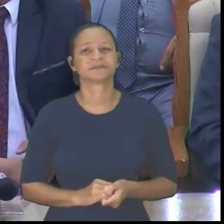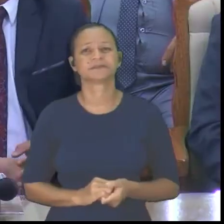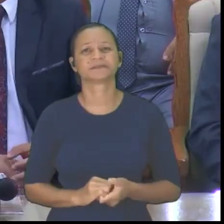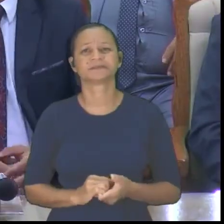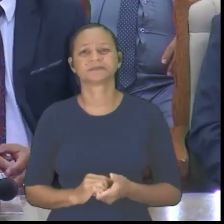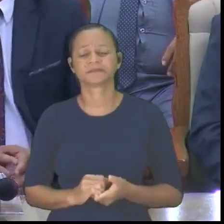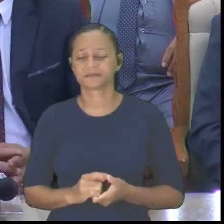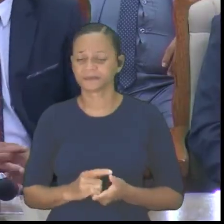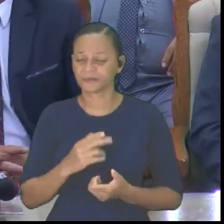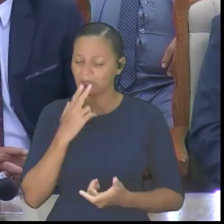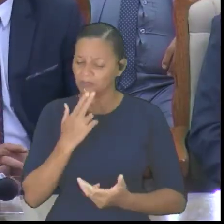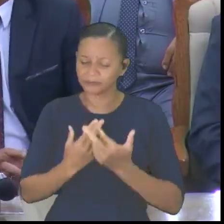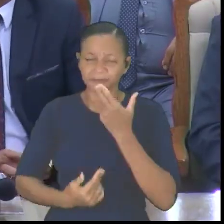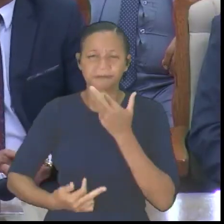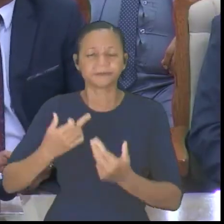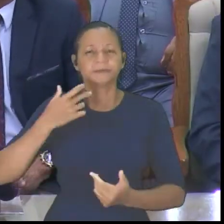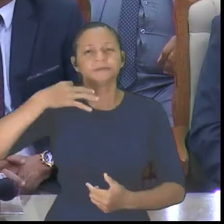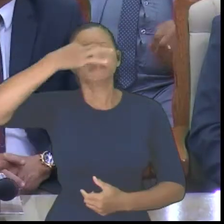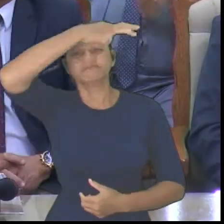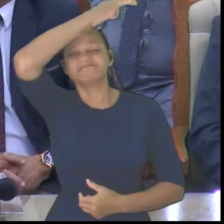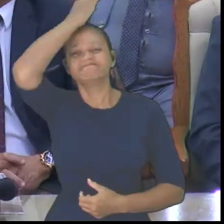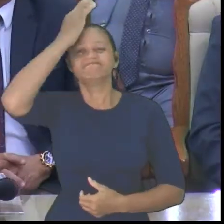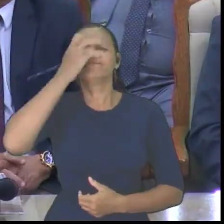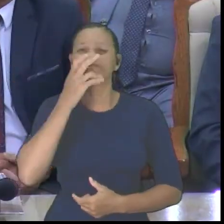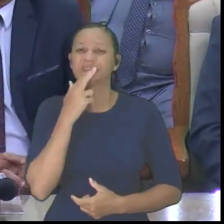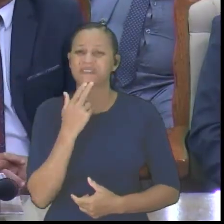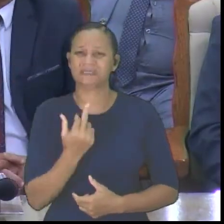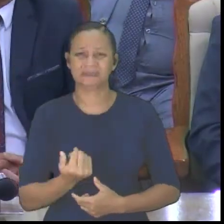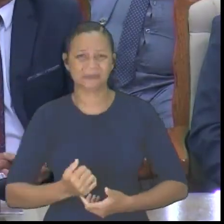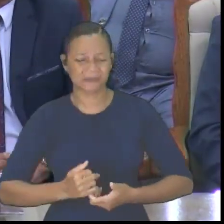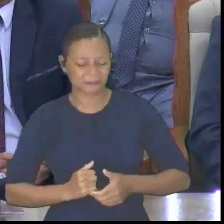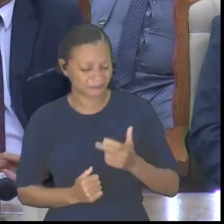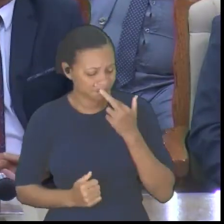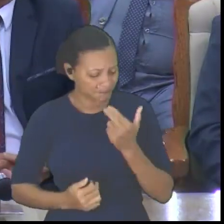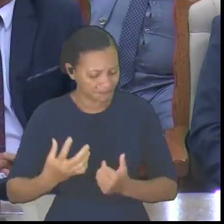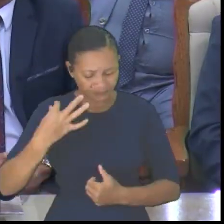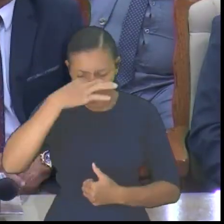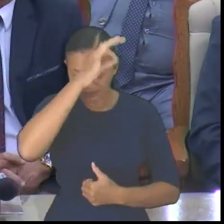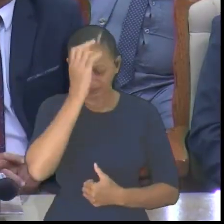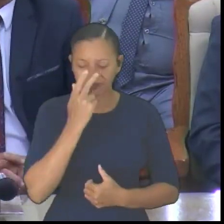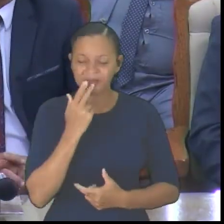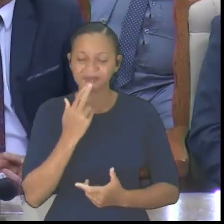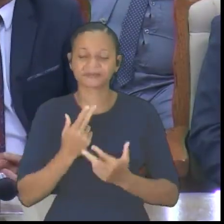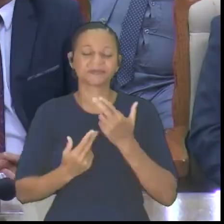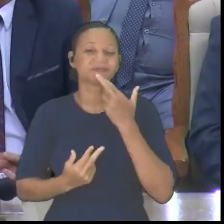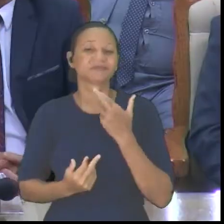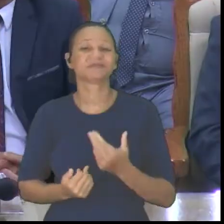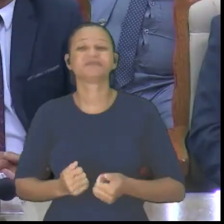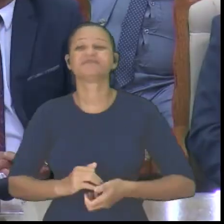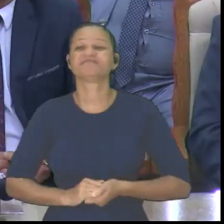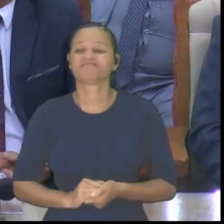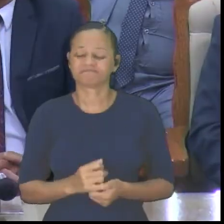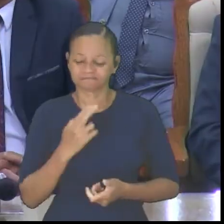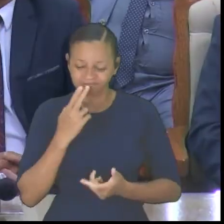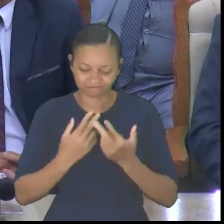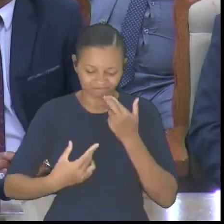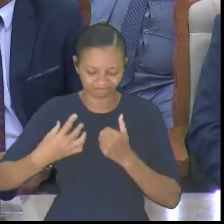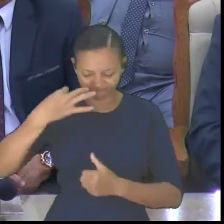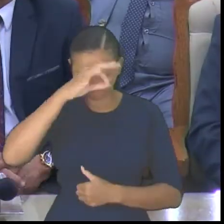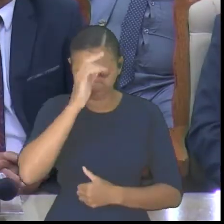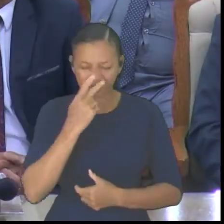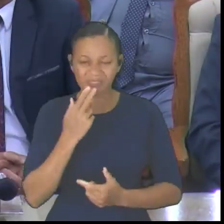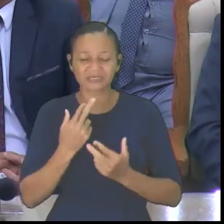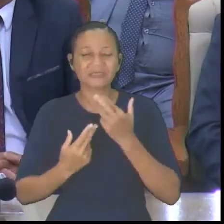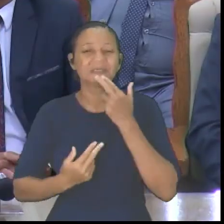É o Isaíterade. Muita iorevaia, camúria,